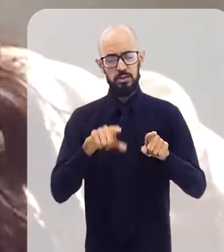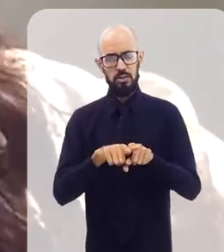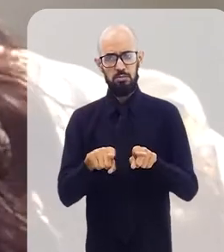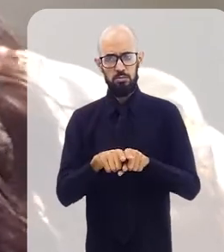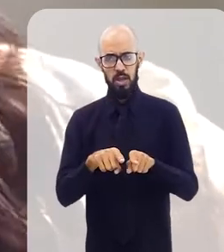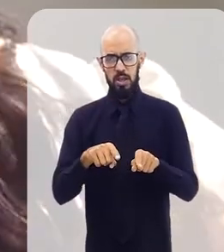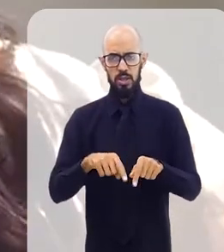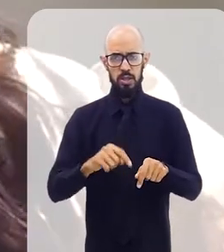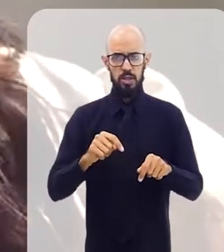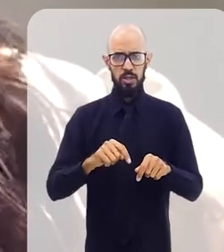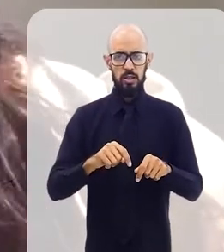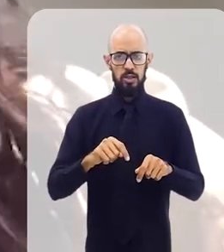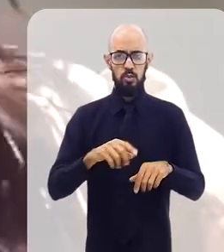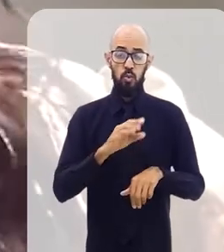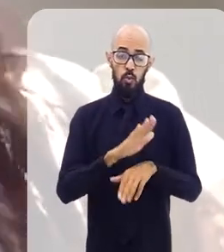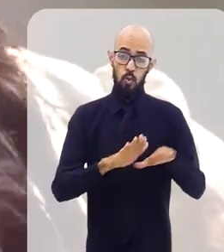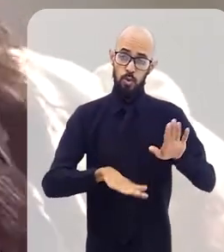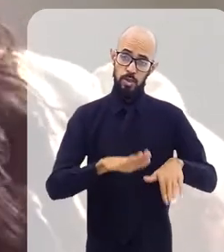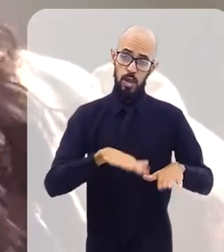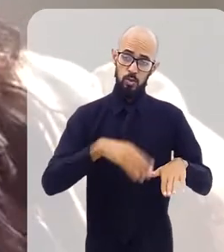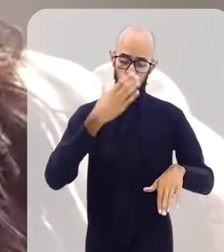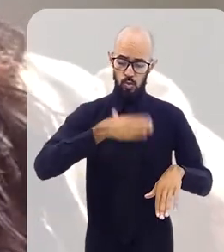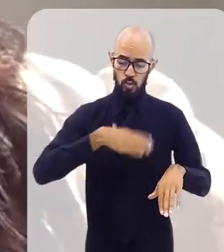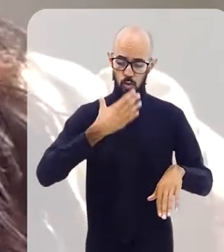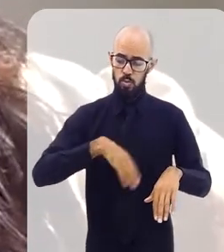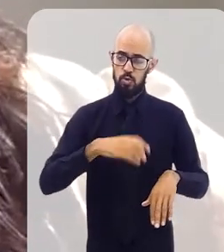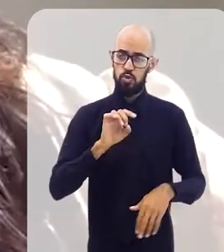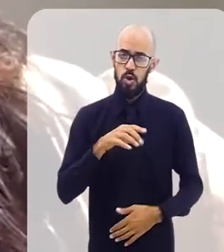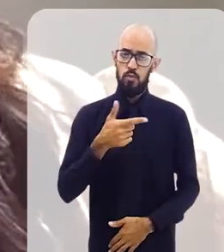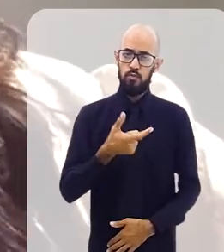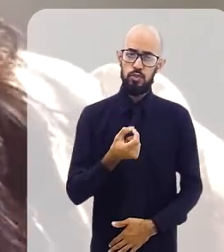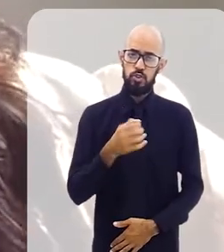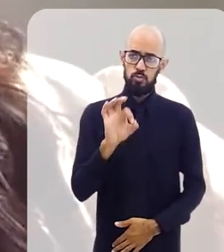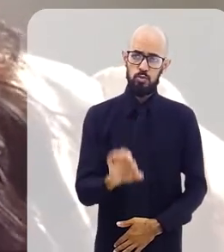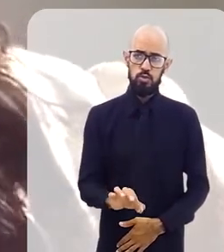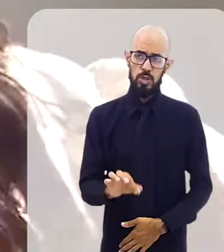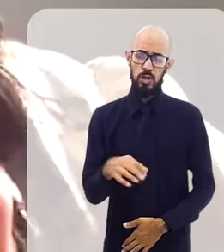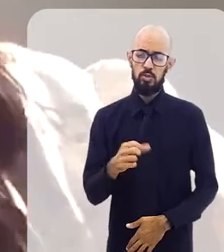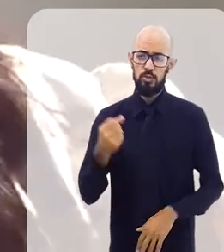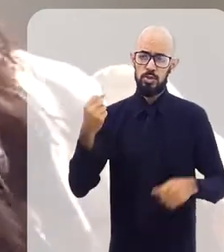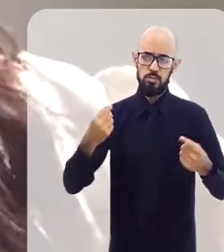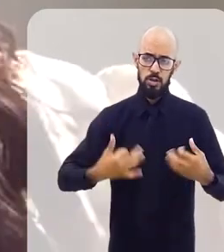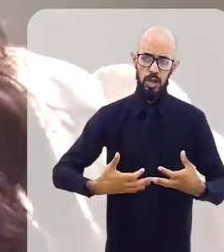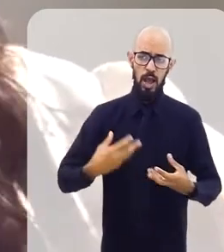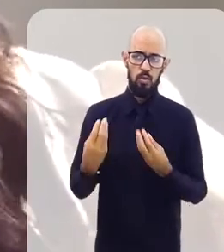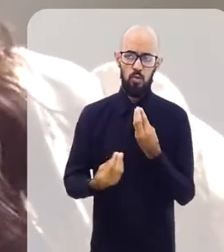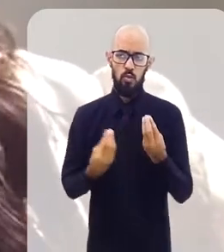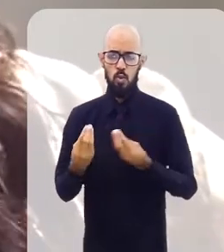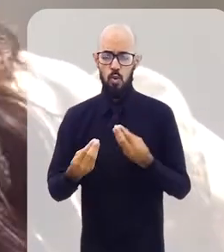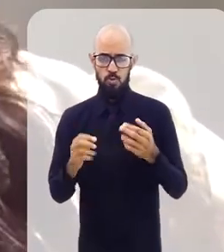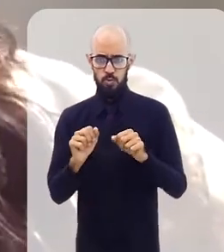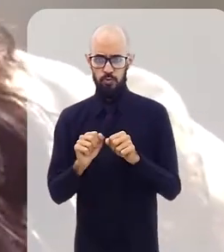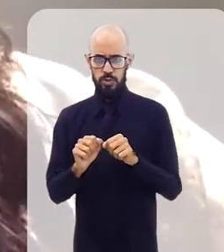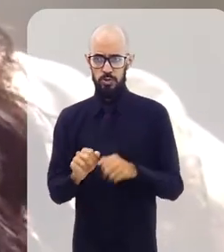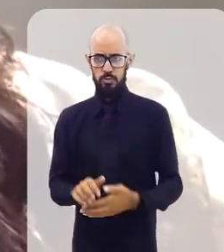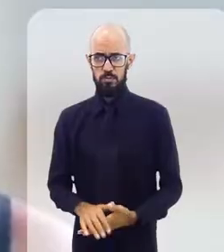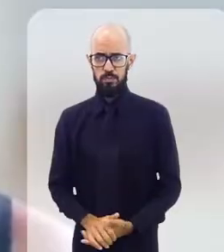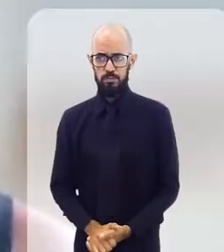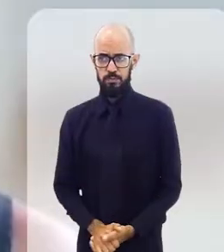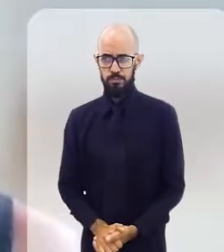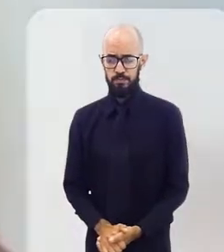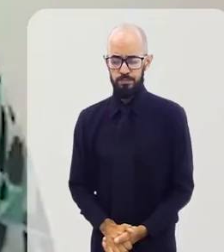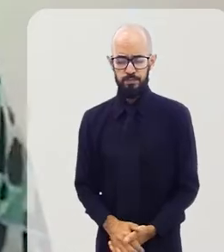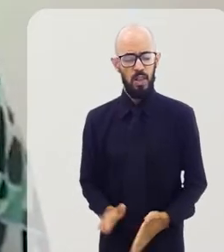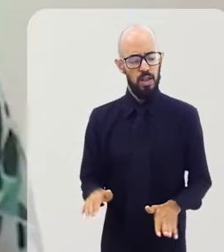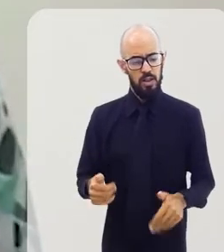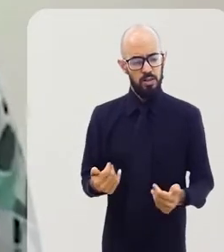ergonomia, tudo isso. E apenas 20% das marcas falaram como, né, isso foi implementado. E